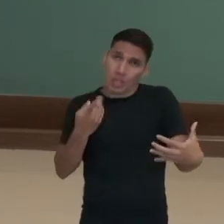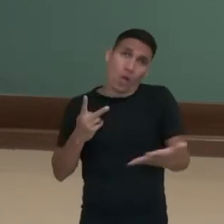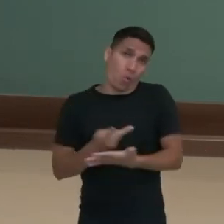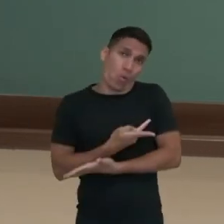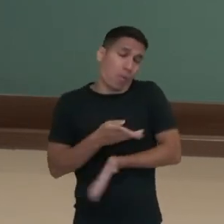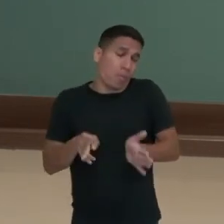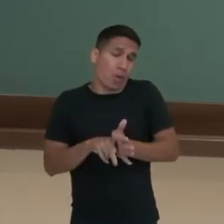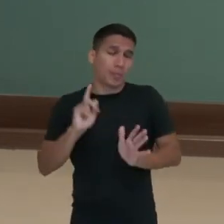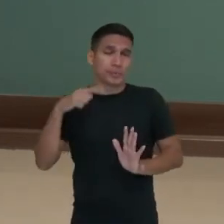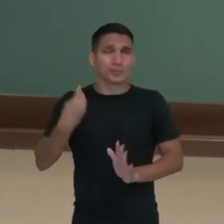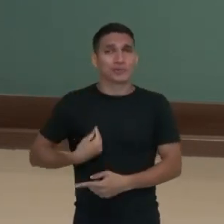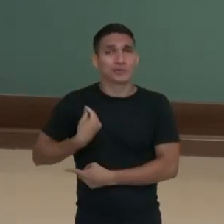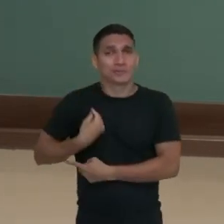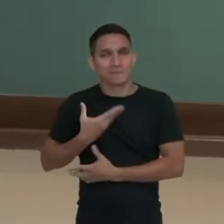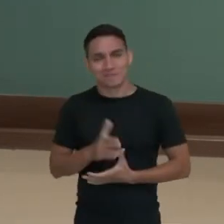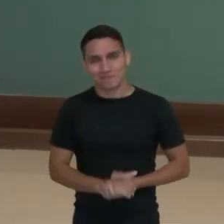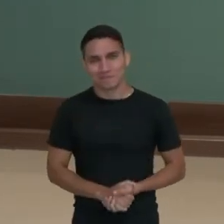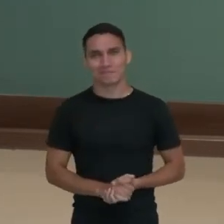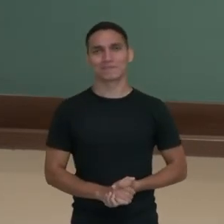do cotidiano, certo?